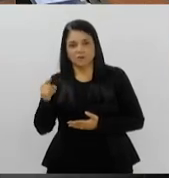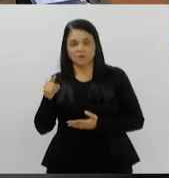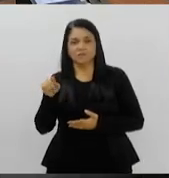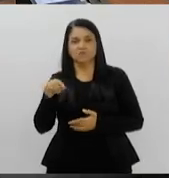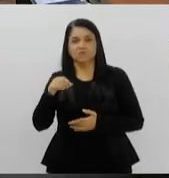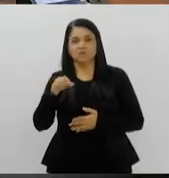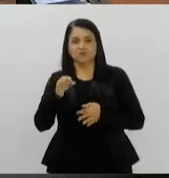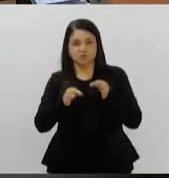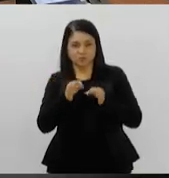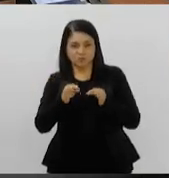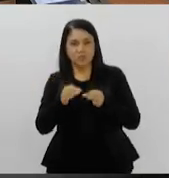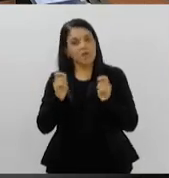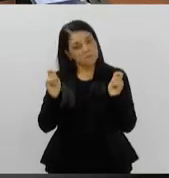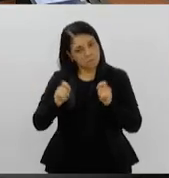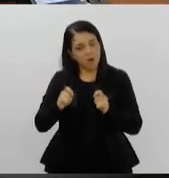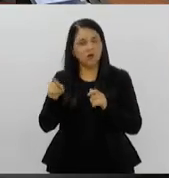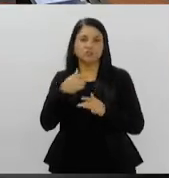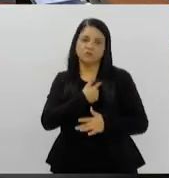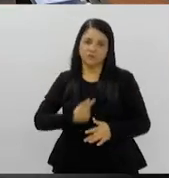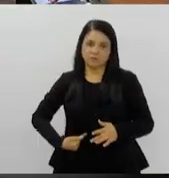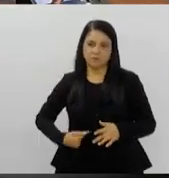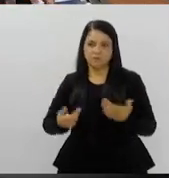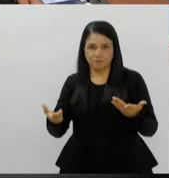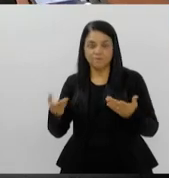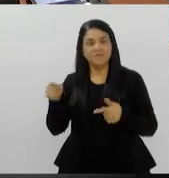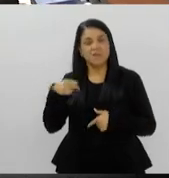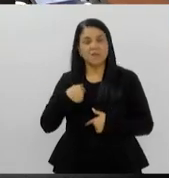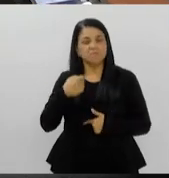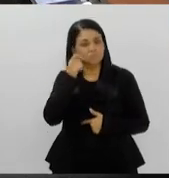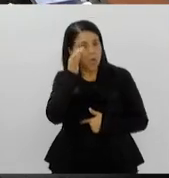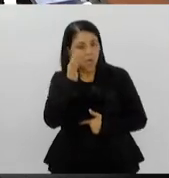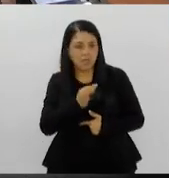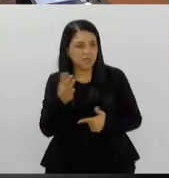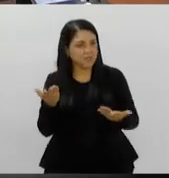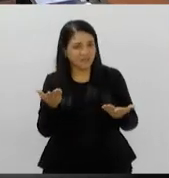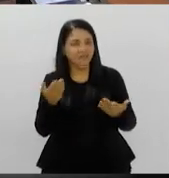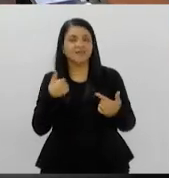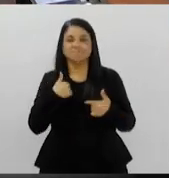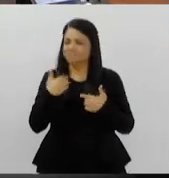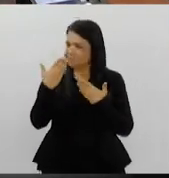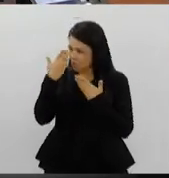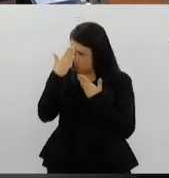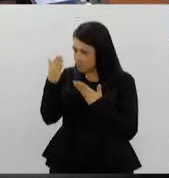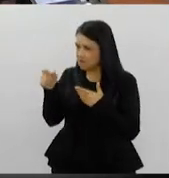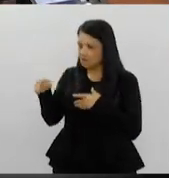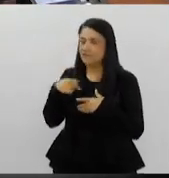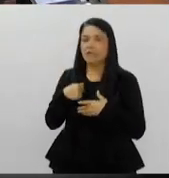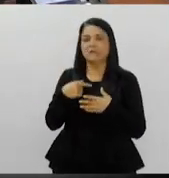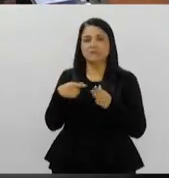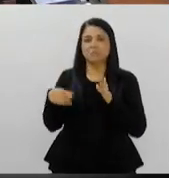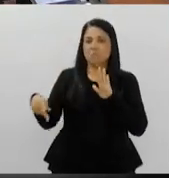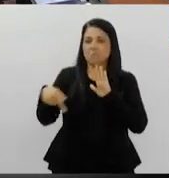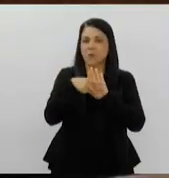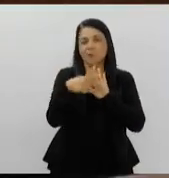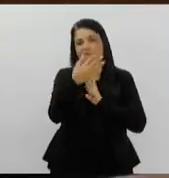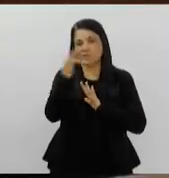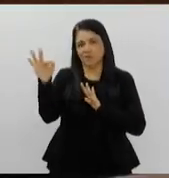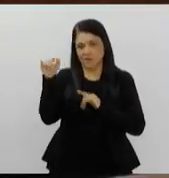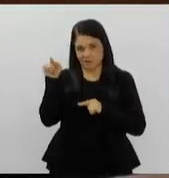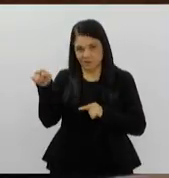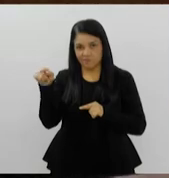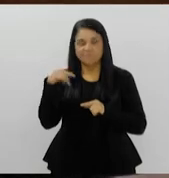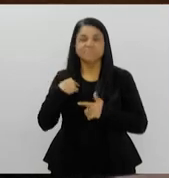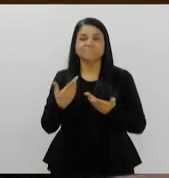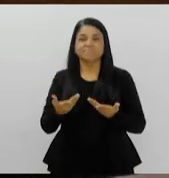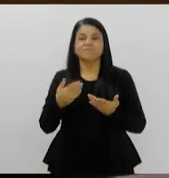nosso decano, realmente colocou, não tinha me atentado com relação a isso, é uma questão realmente federal, mas a preocupação sempre voltada,